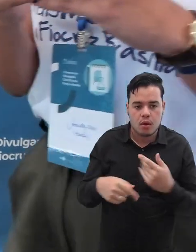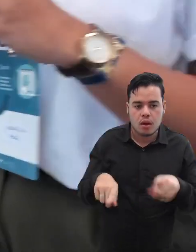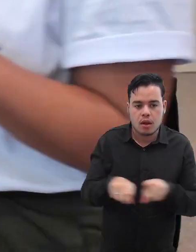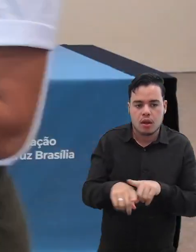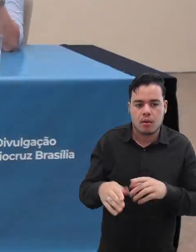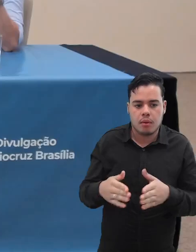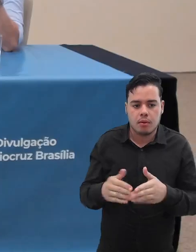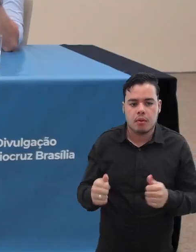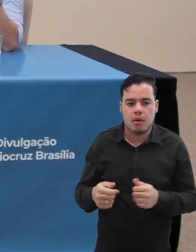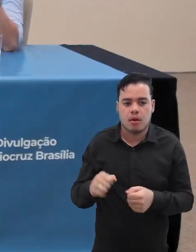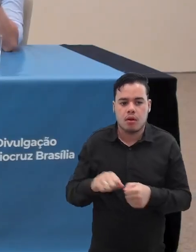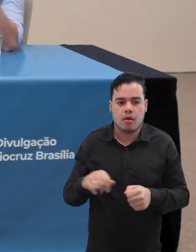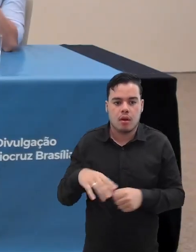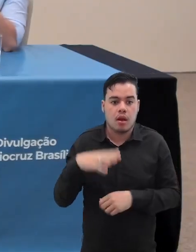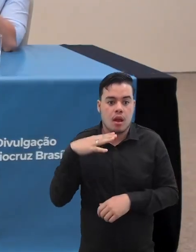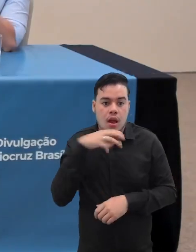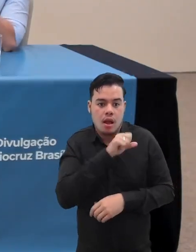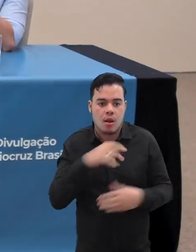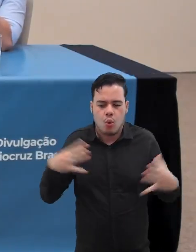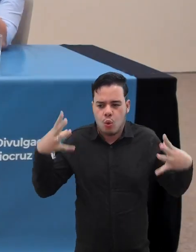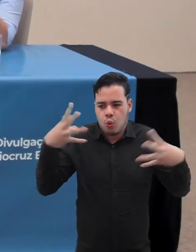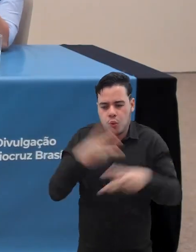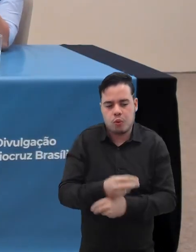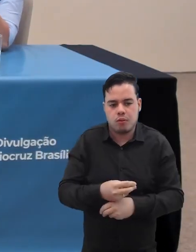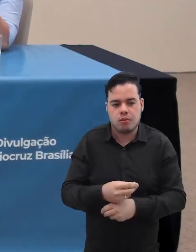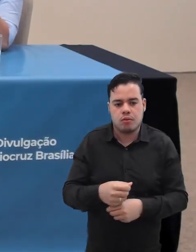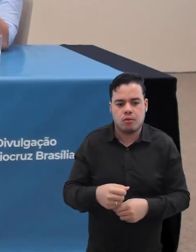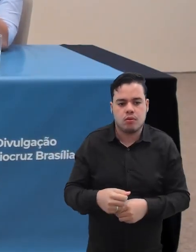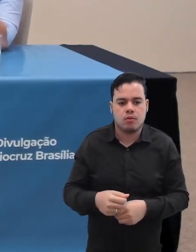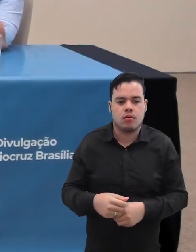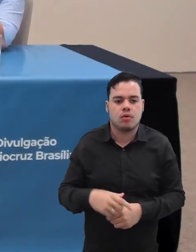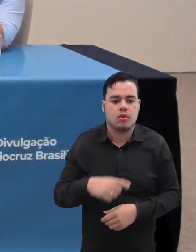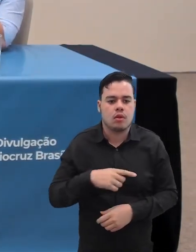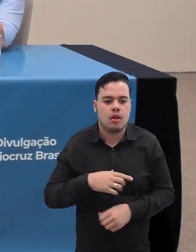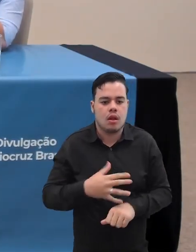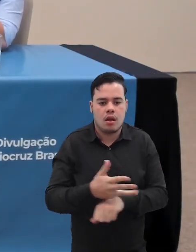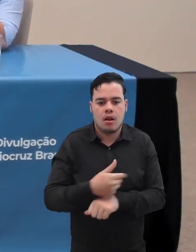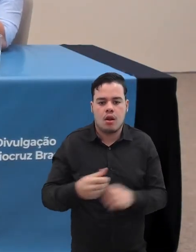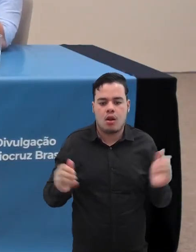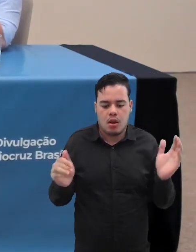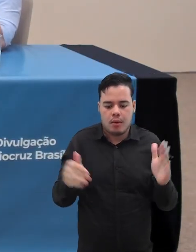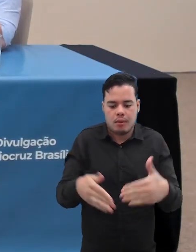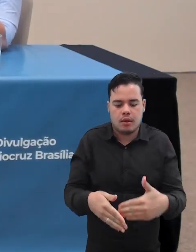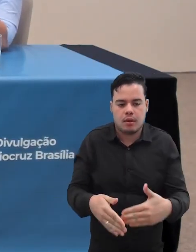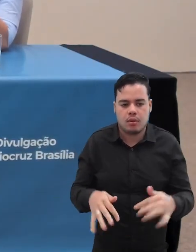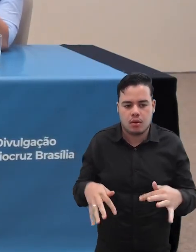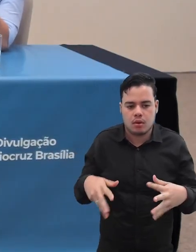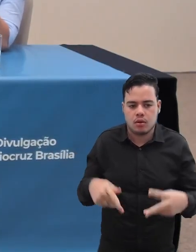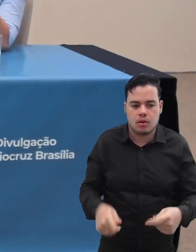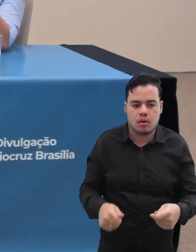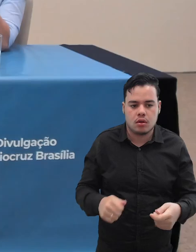obviamente, peço que o faça de forma bastante resumida para a gente poder explorar aqui melhor a participação dos nossos convidados. Obrigado.